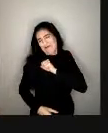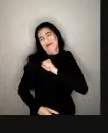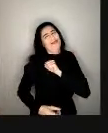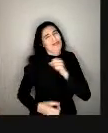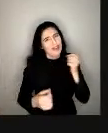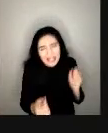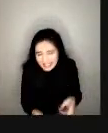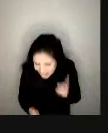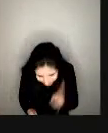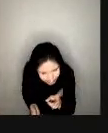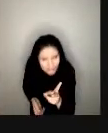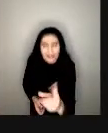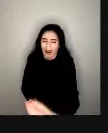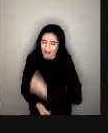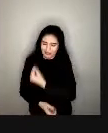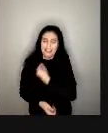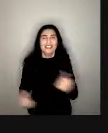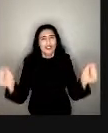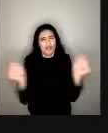obrigado a todo mundo. Eu queria